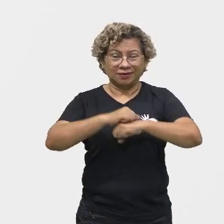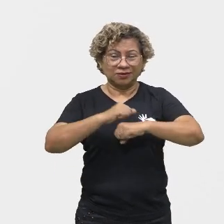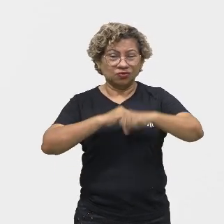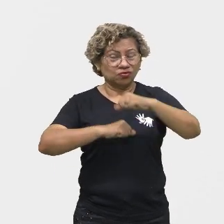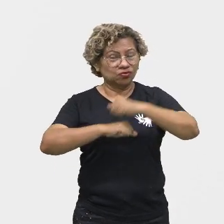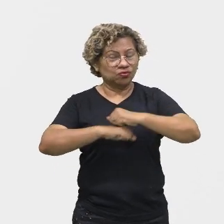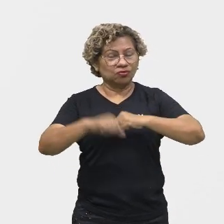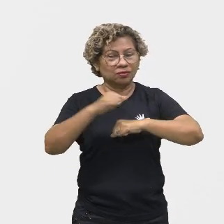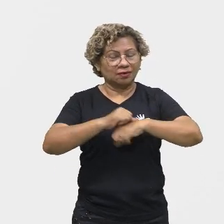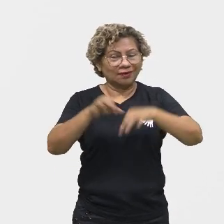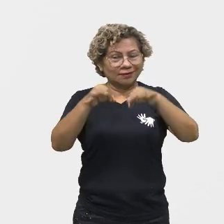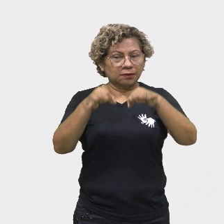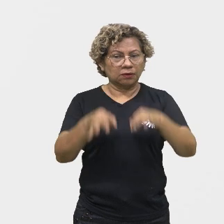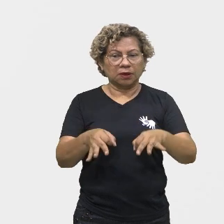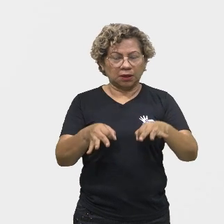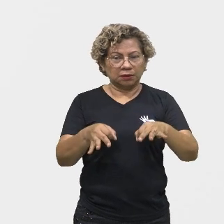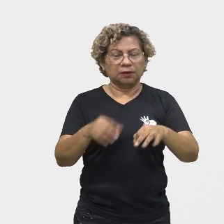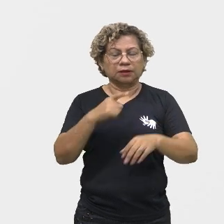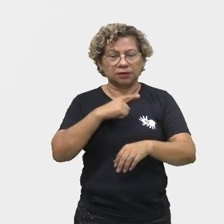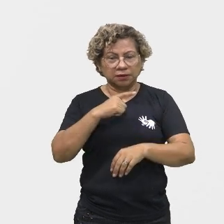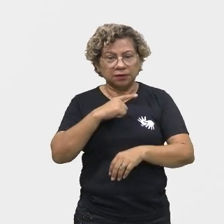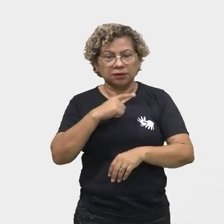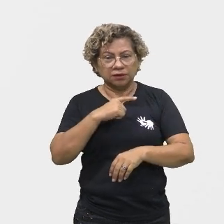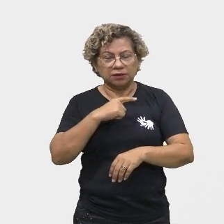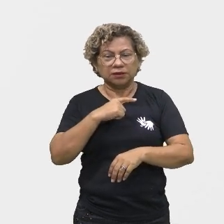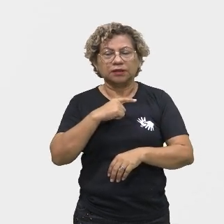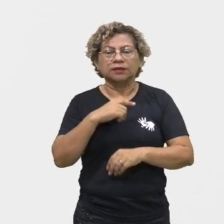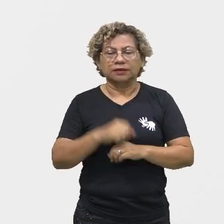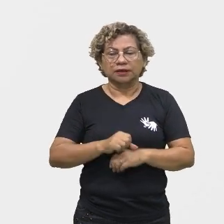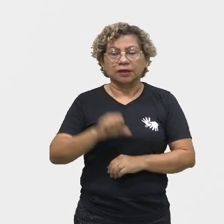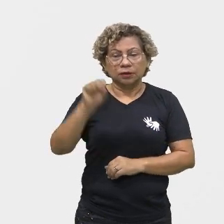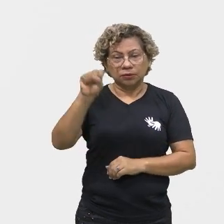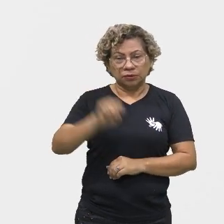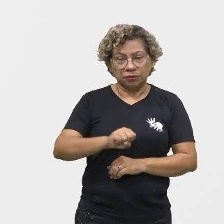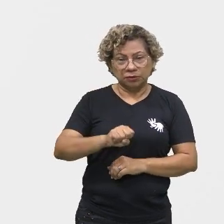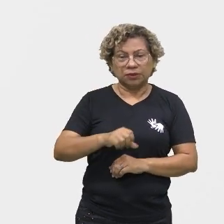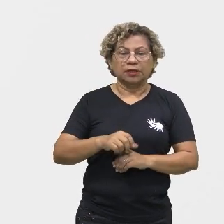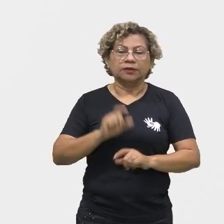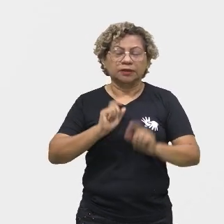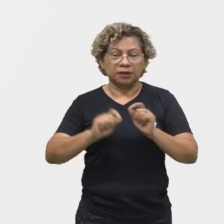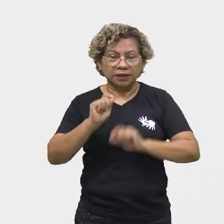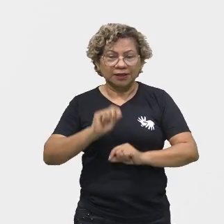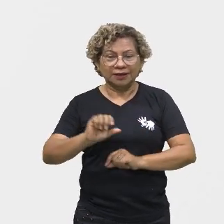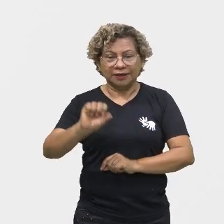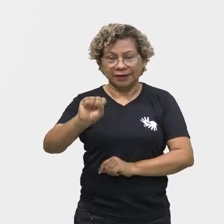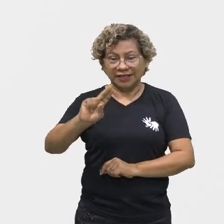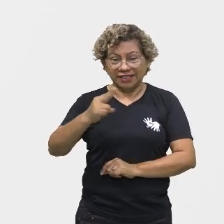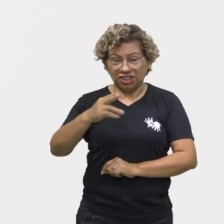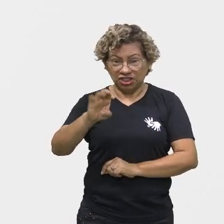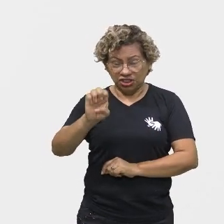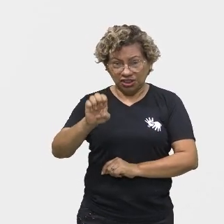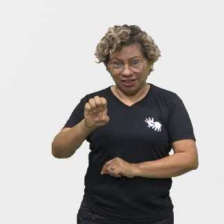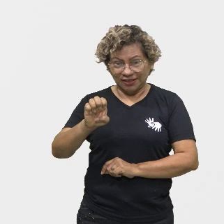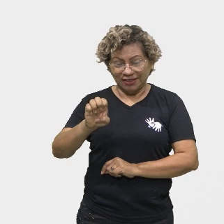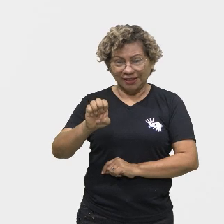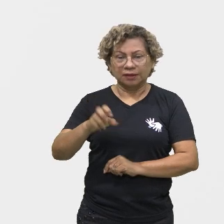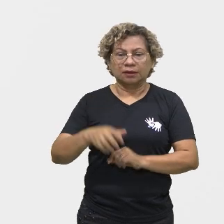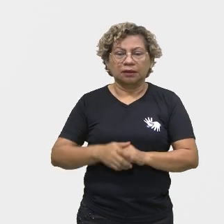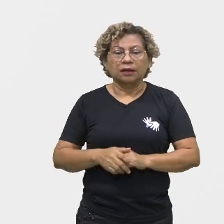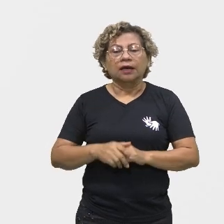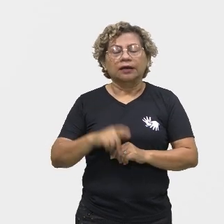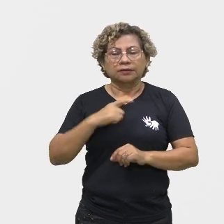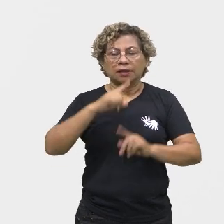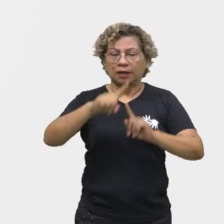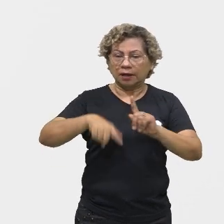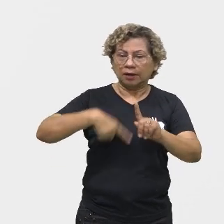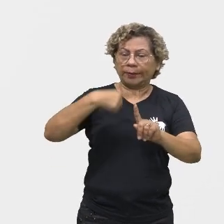Nós temos o sujeito, she, aí mais o verbo auxiliar, né, que é o formador de futuro, que é o will, mais